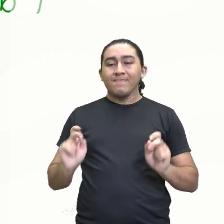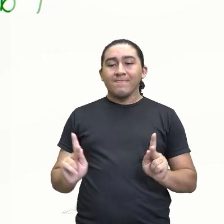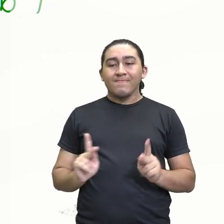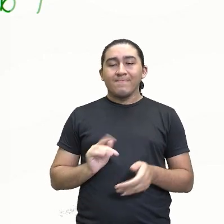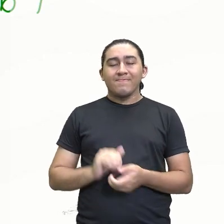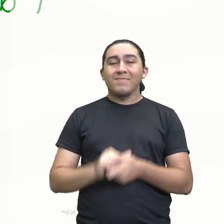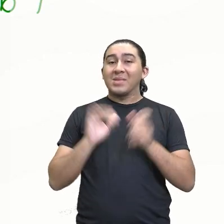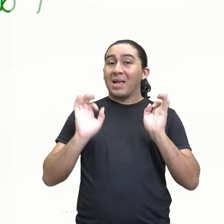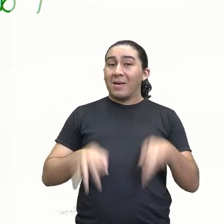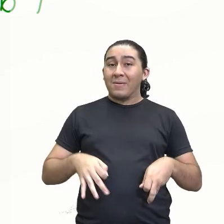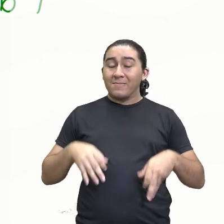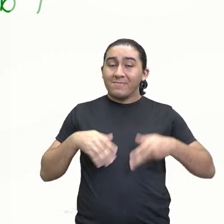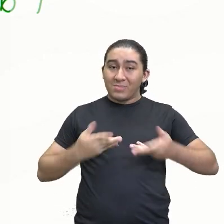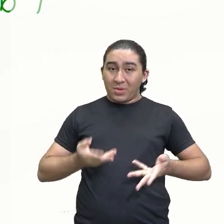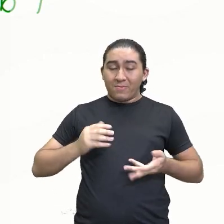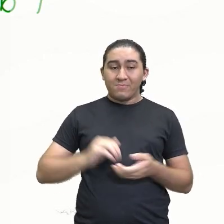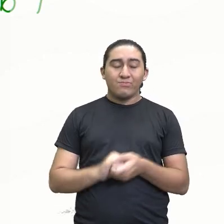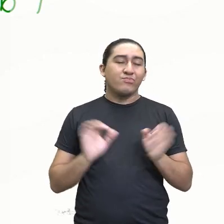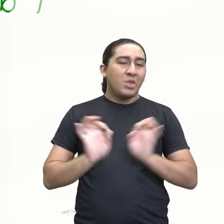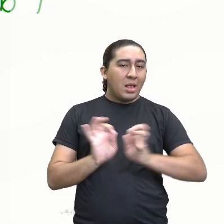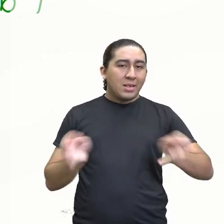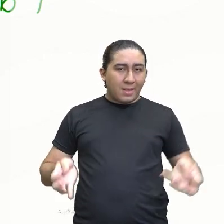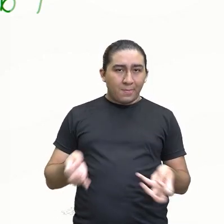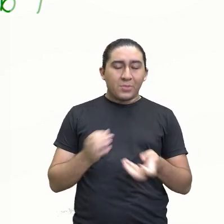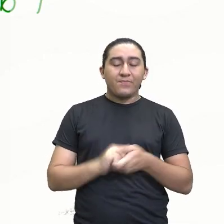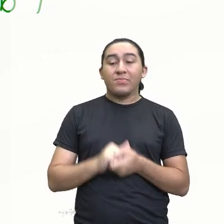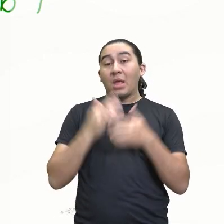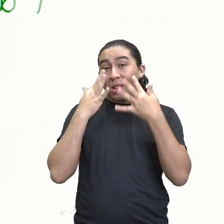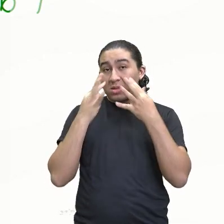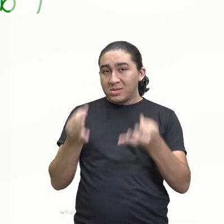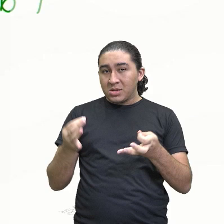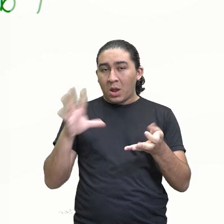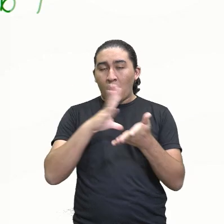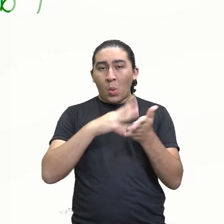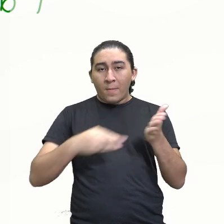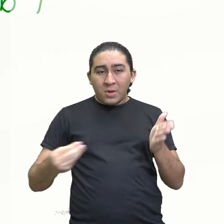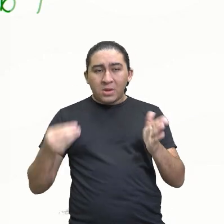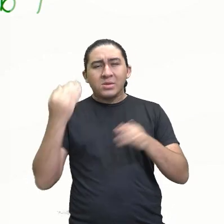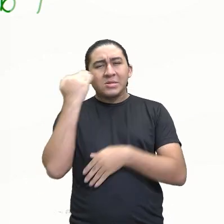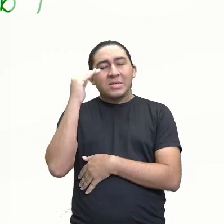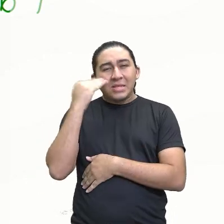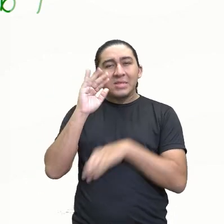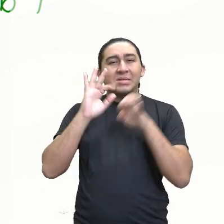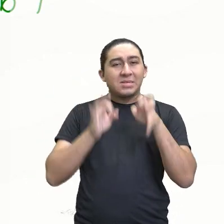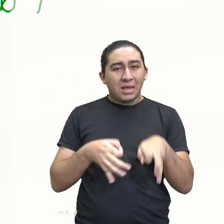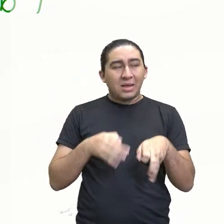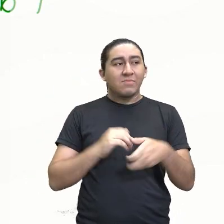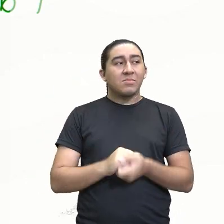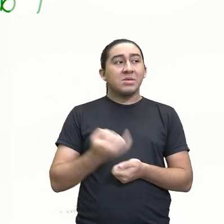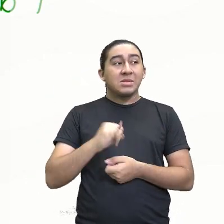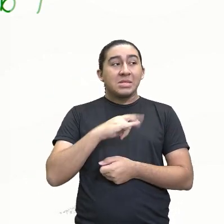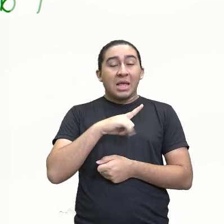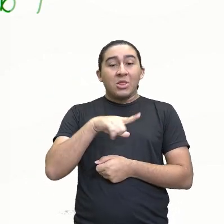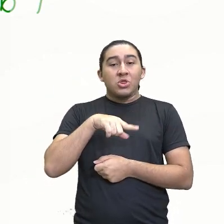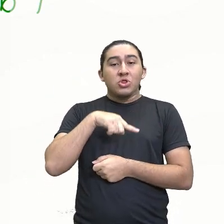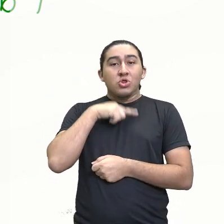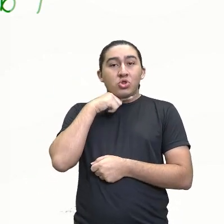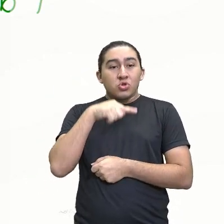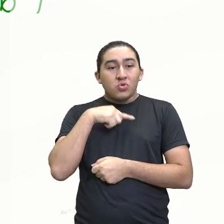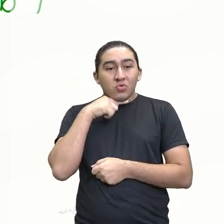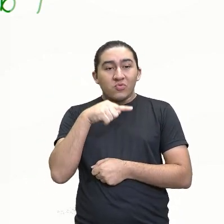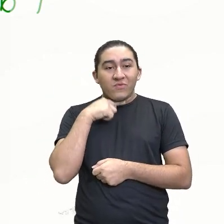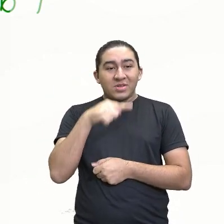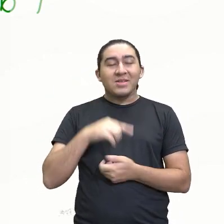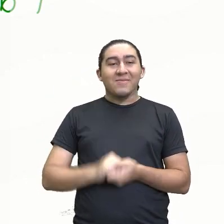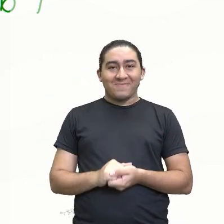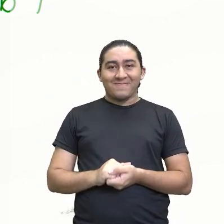Ok? Tudo certo? Então, aí, turma, estão aí copiando, compreendendo. Em caso de dúvida, só pode falar que eu